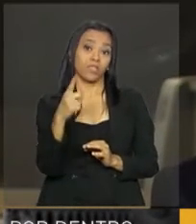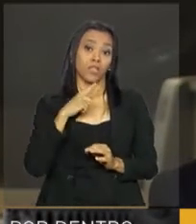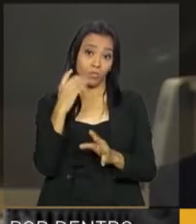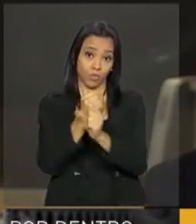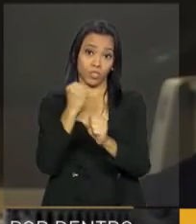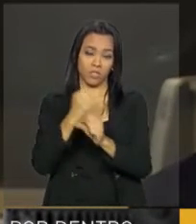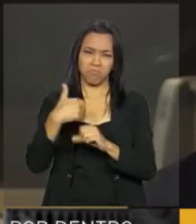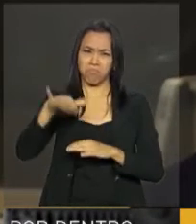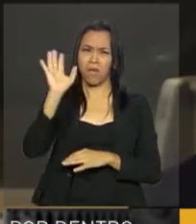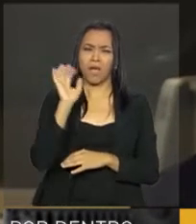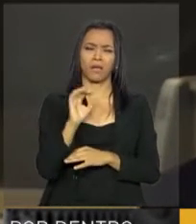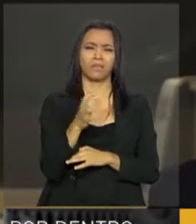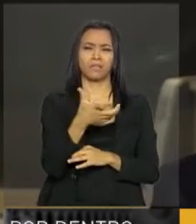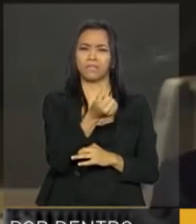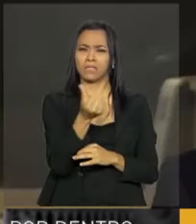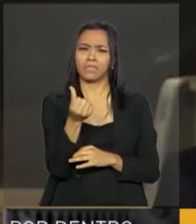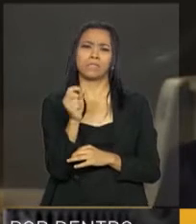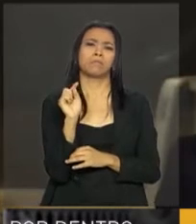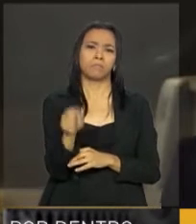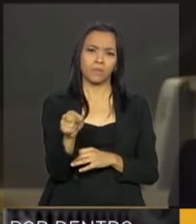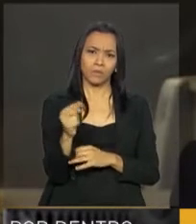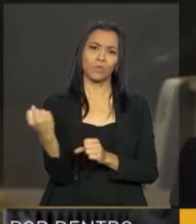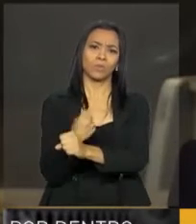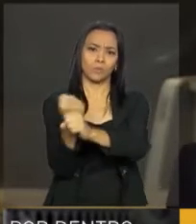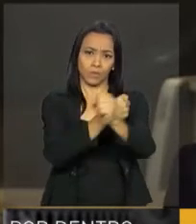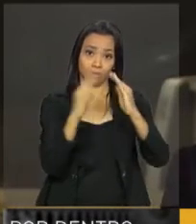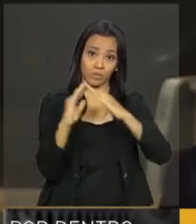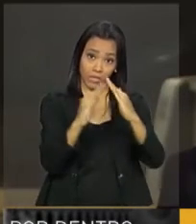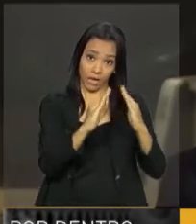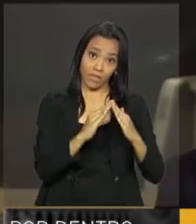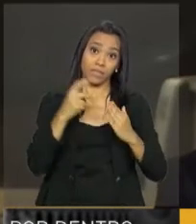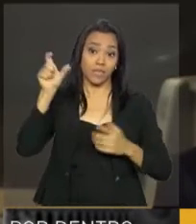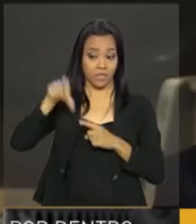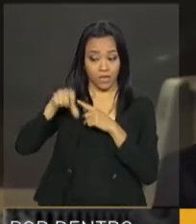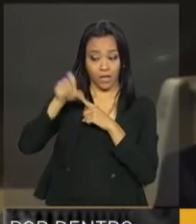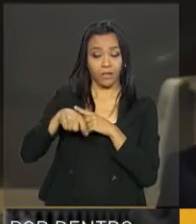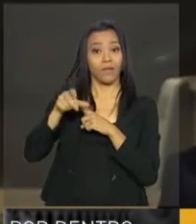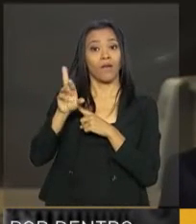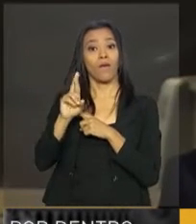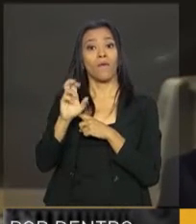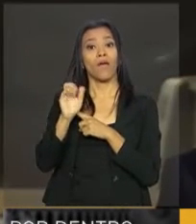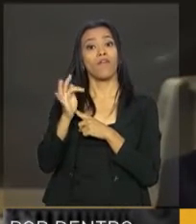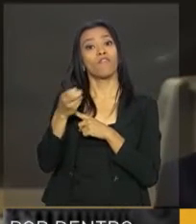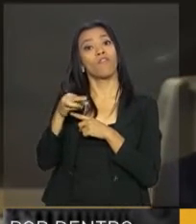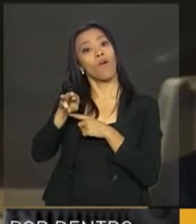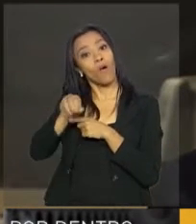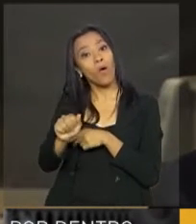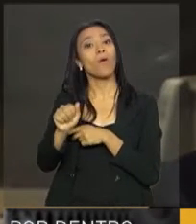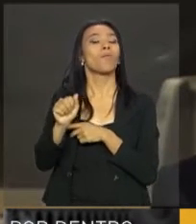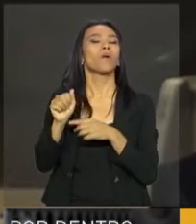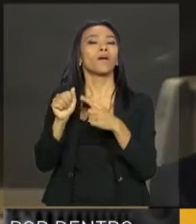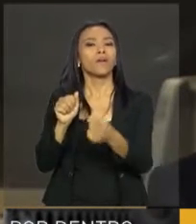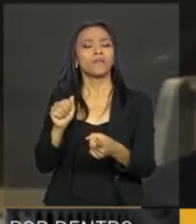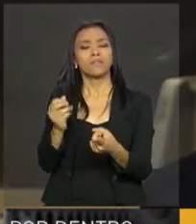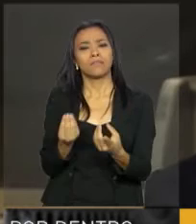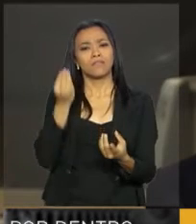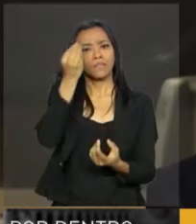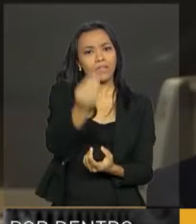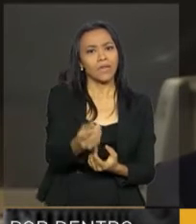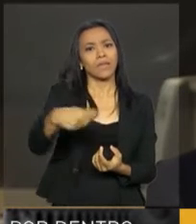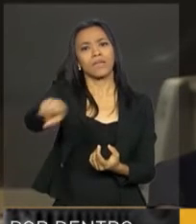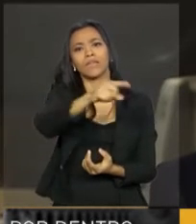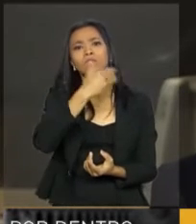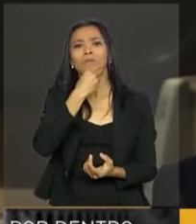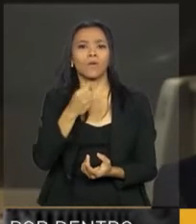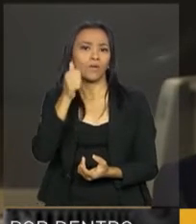previsto para mais 600 mil unidades. O cartão Reforma, que agora chega para dar a mão àqueles brasileiros e brasileiras